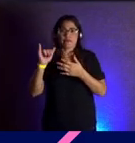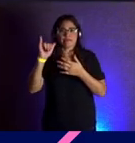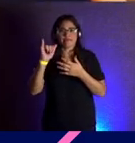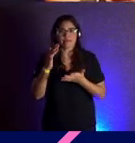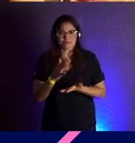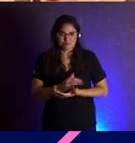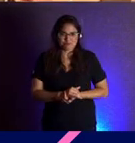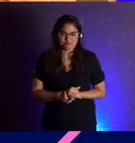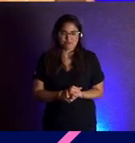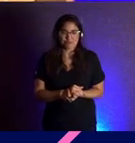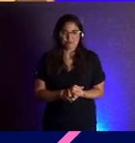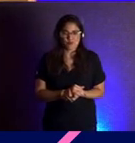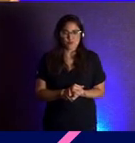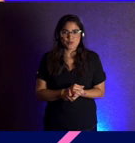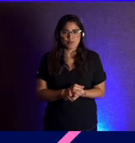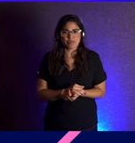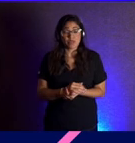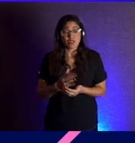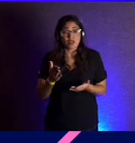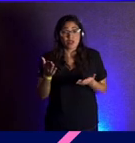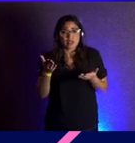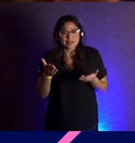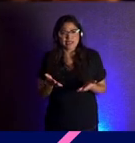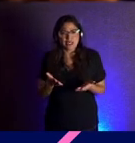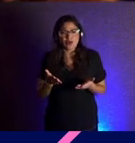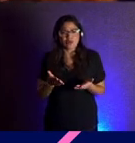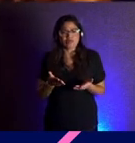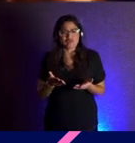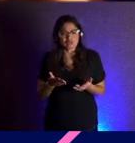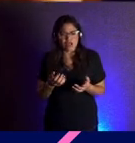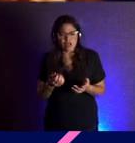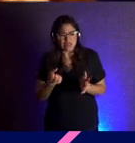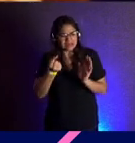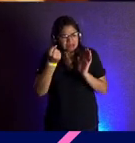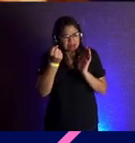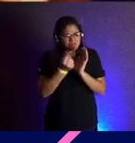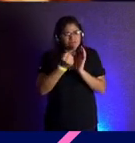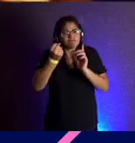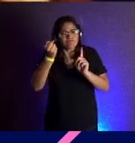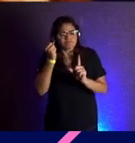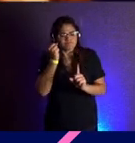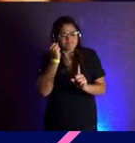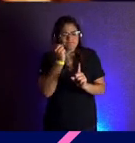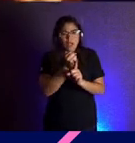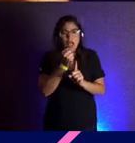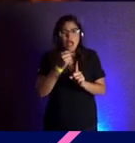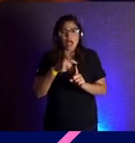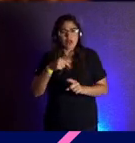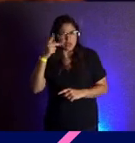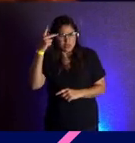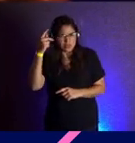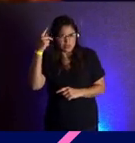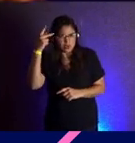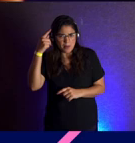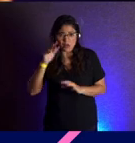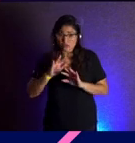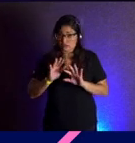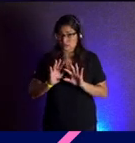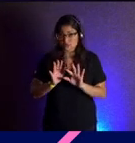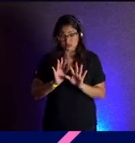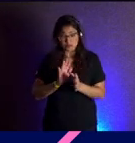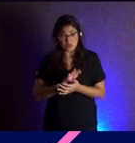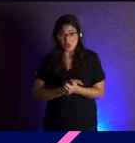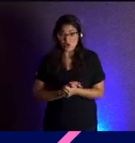Então, essa questão de lidar com os impactos, ele não é trivial. E a gente depende de mudança,